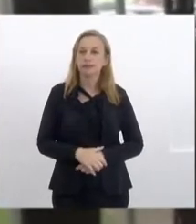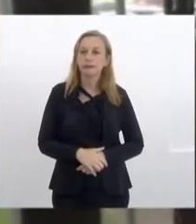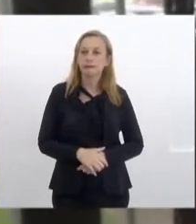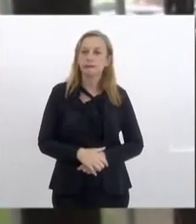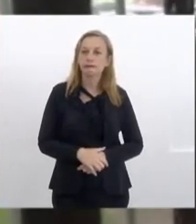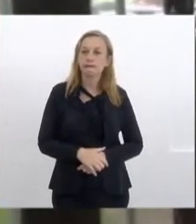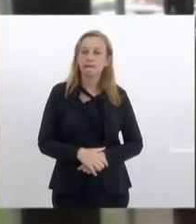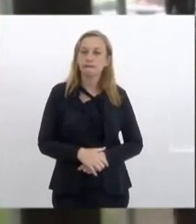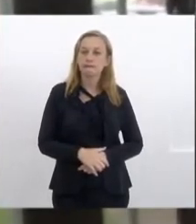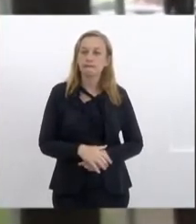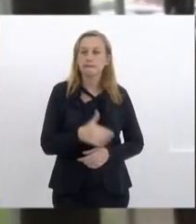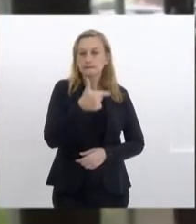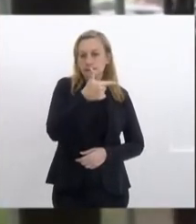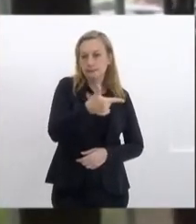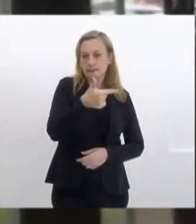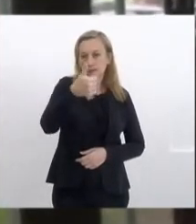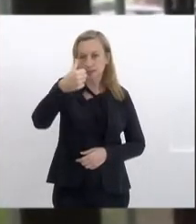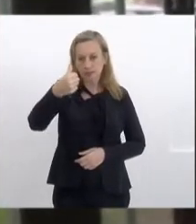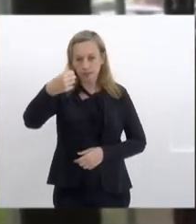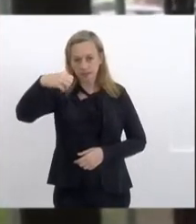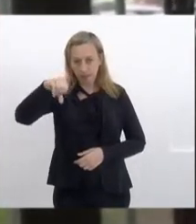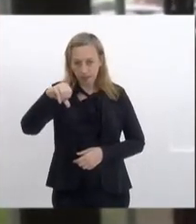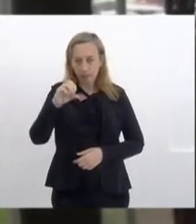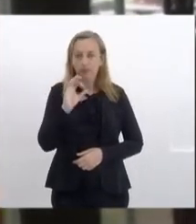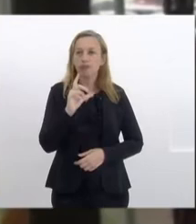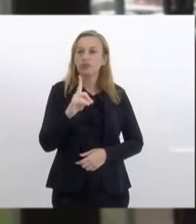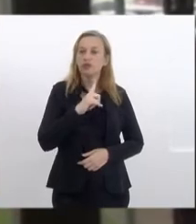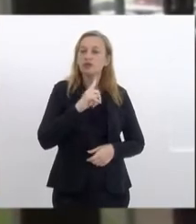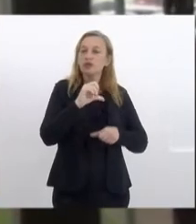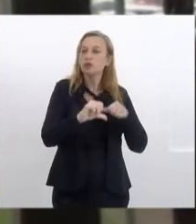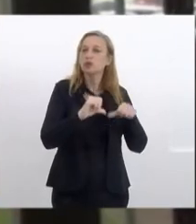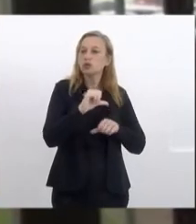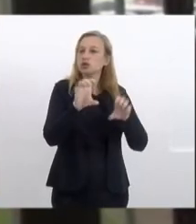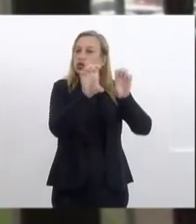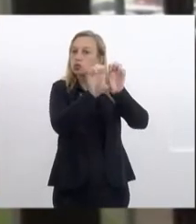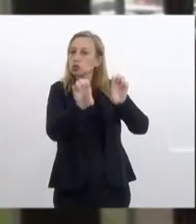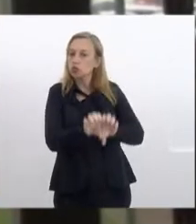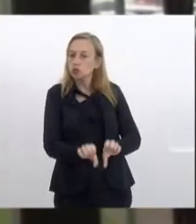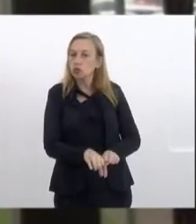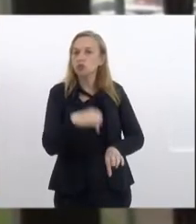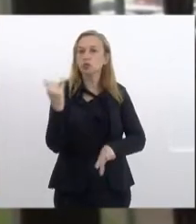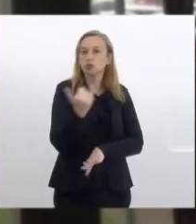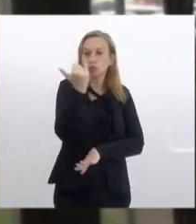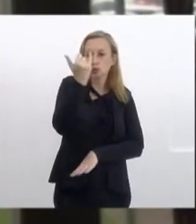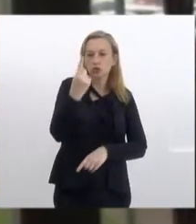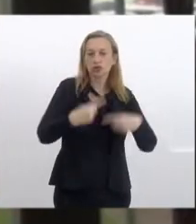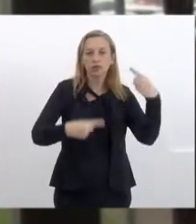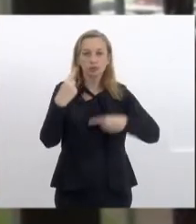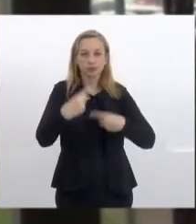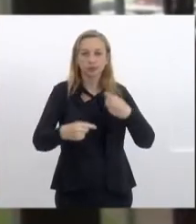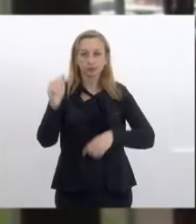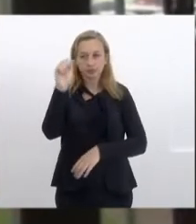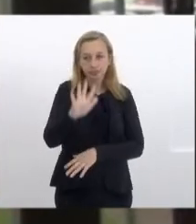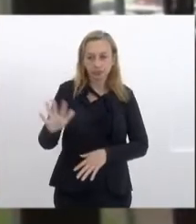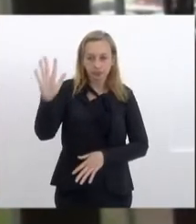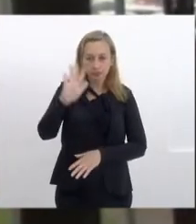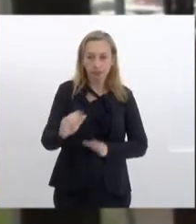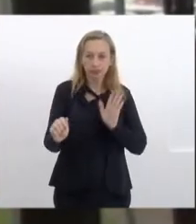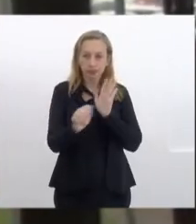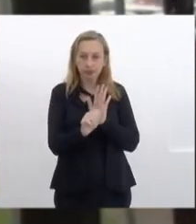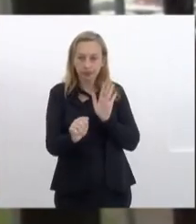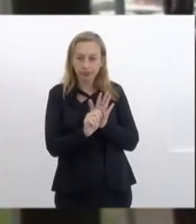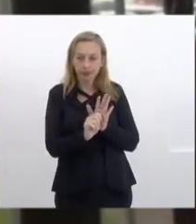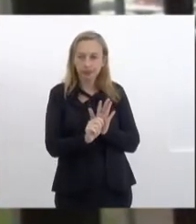a partir de 2019, né, houveram mudanças estruturais muito importantes na Política Nacional sobre Drogas.